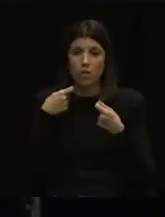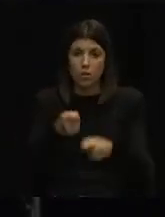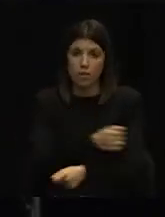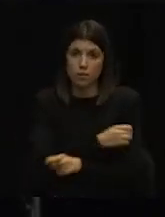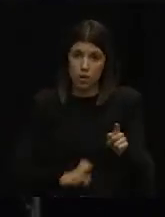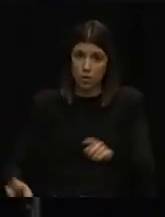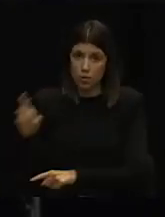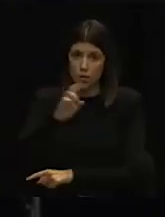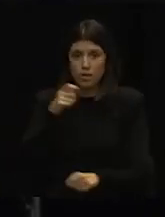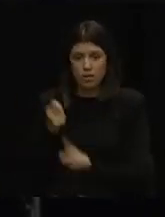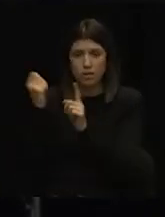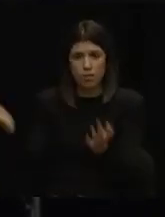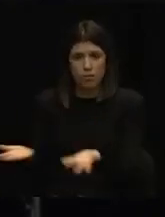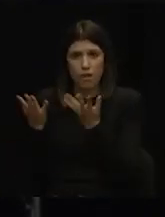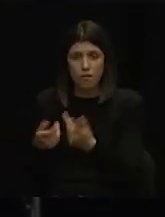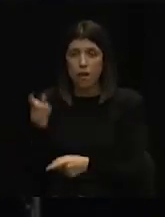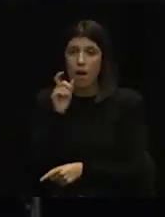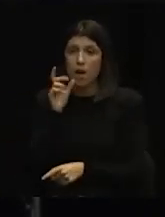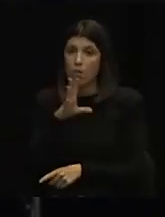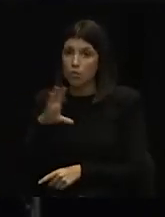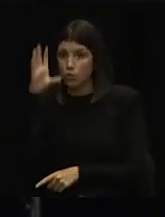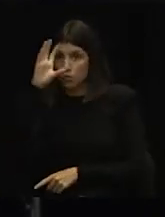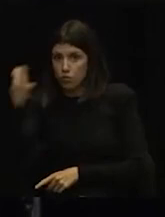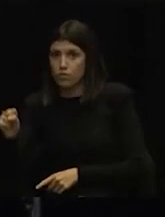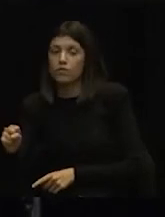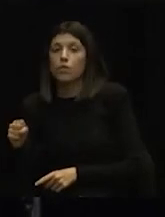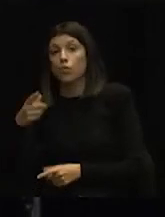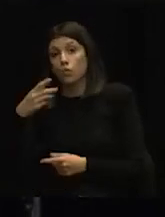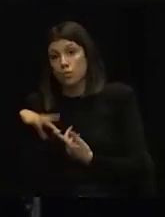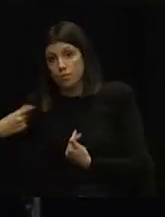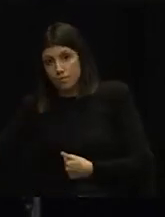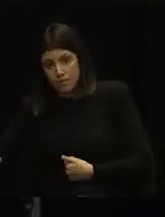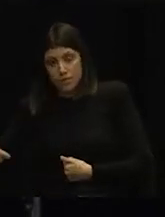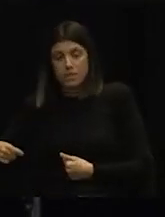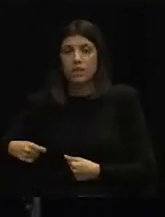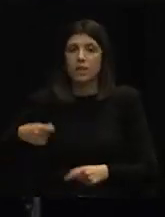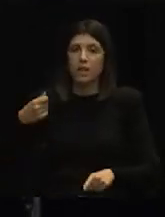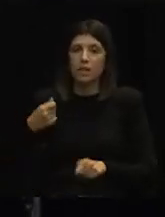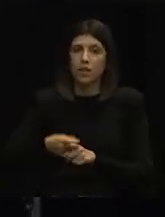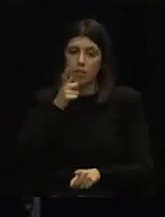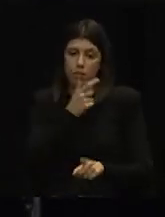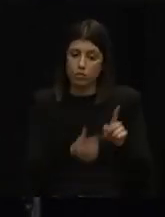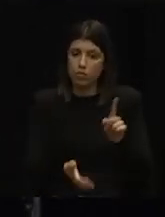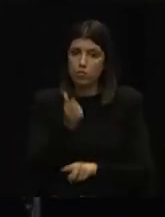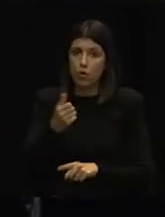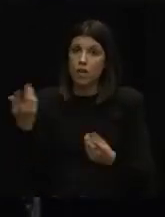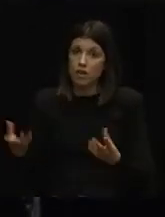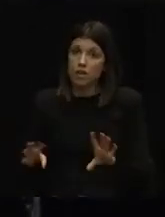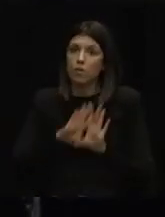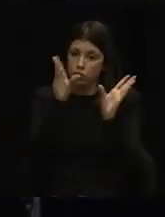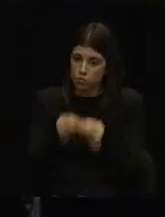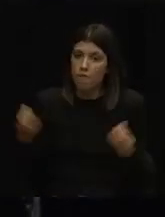investimentos na habitação e por isso desafiamos o isso que tive a cumprir o que foi divulgado e assegurar que neste ano 2022 sejam alocados de fato